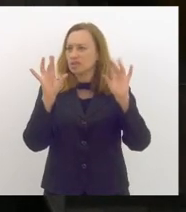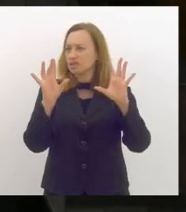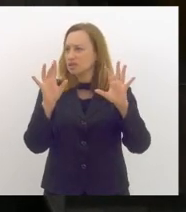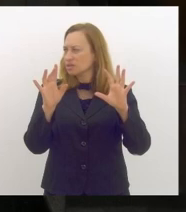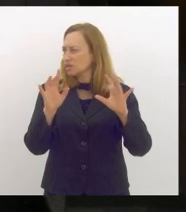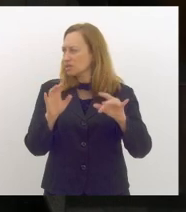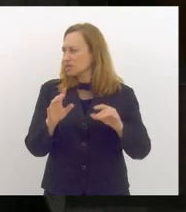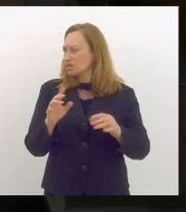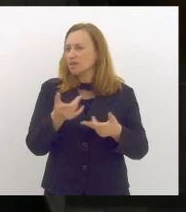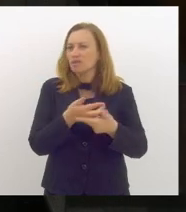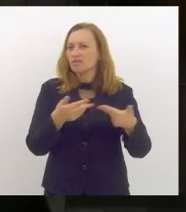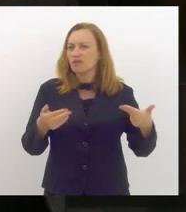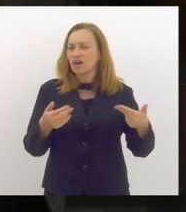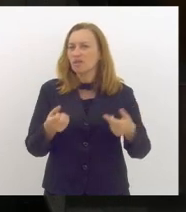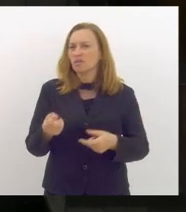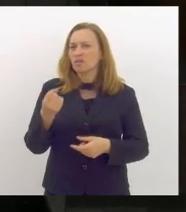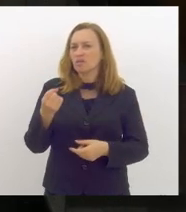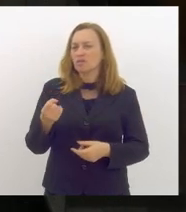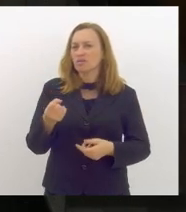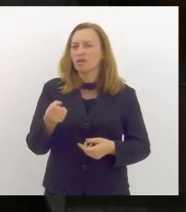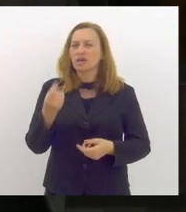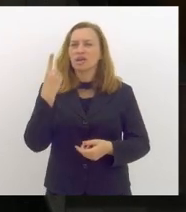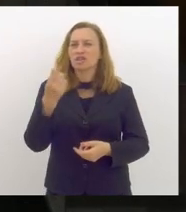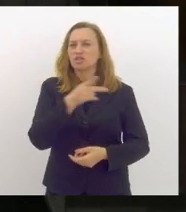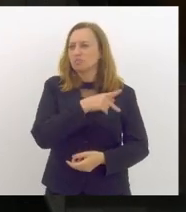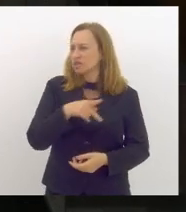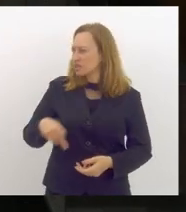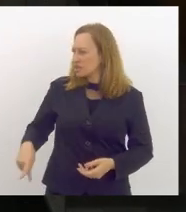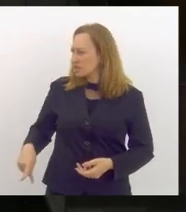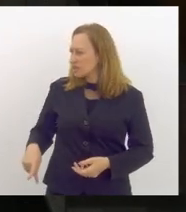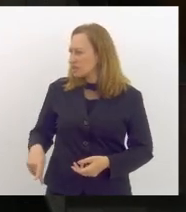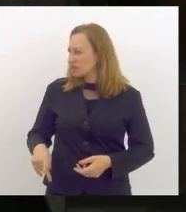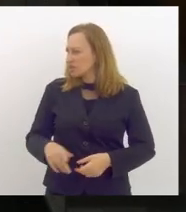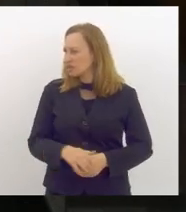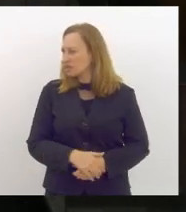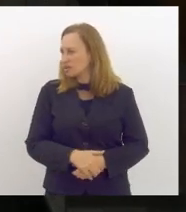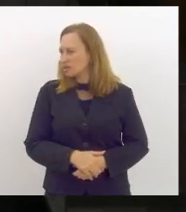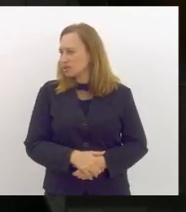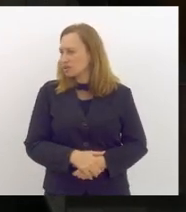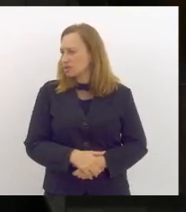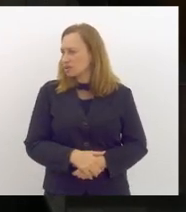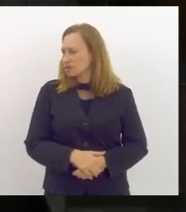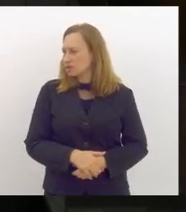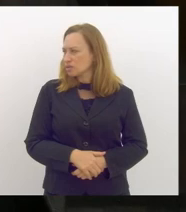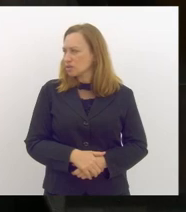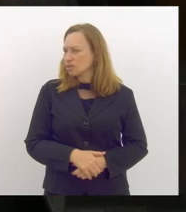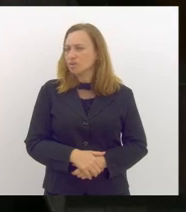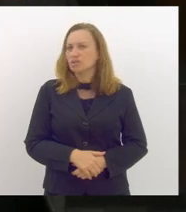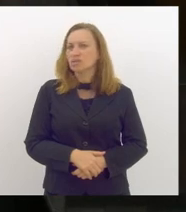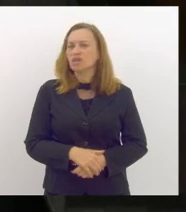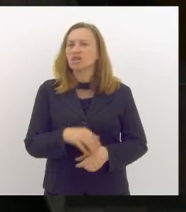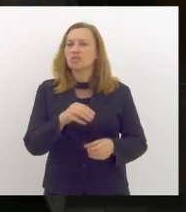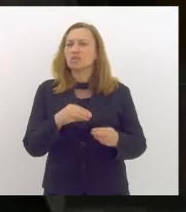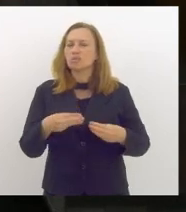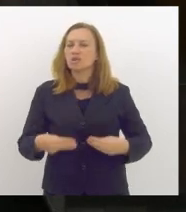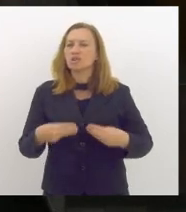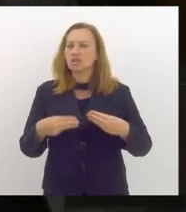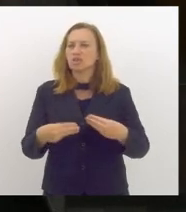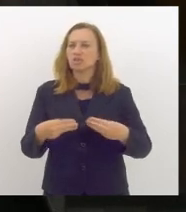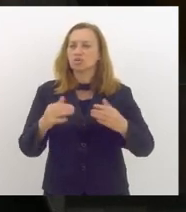muitos ex-presidentes pela presença de todos os ministros do Supremo